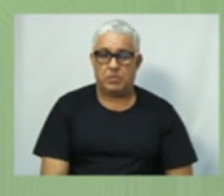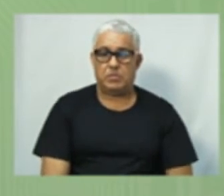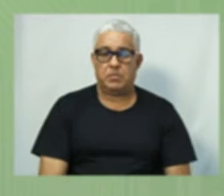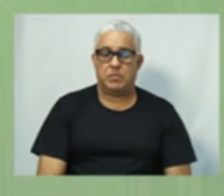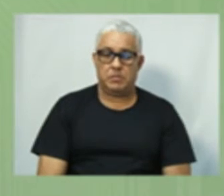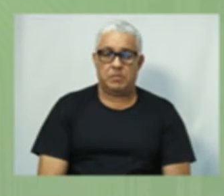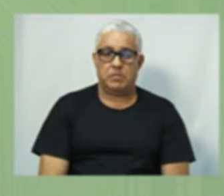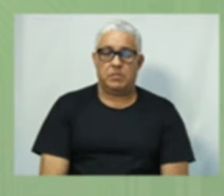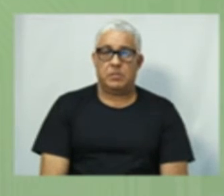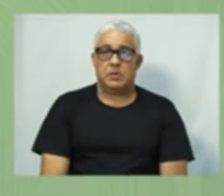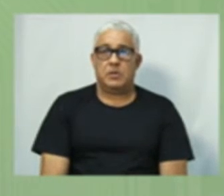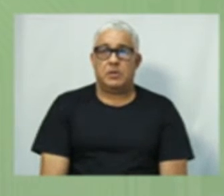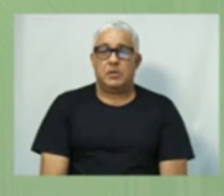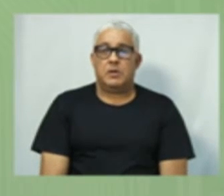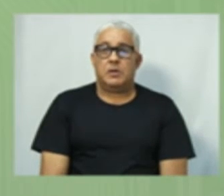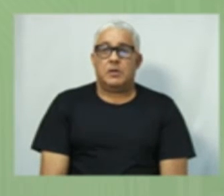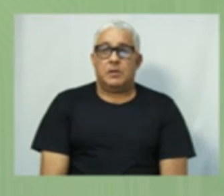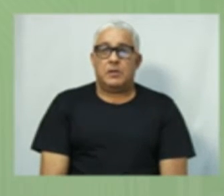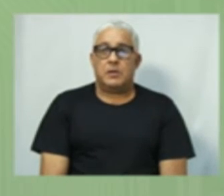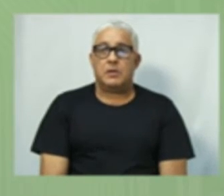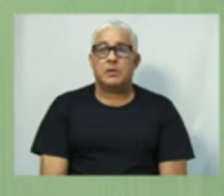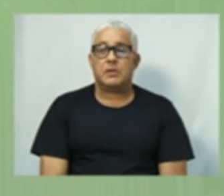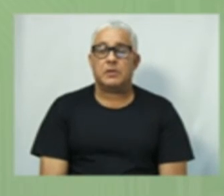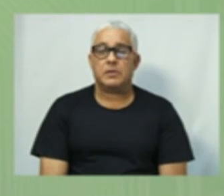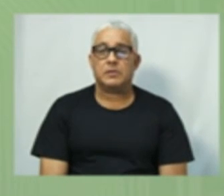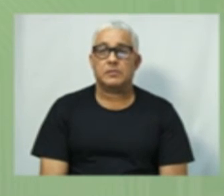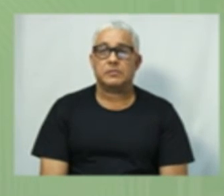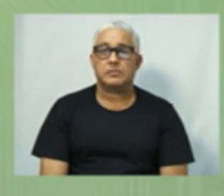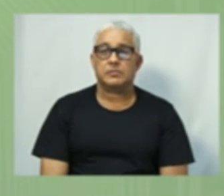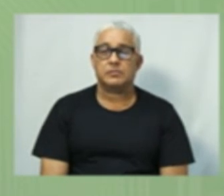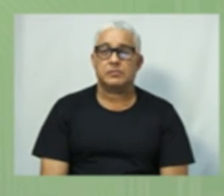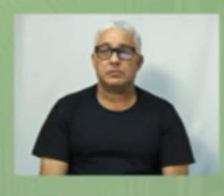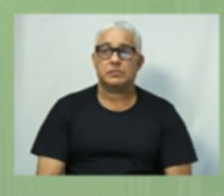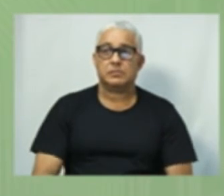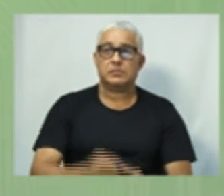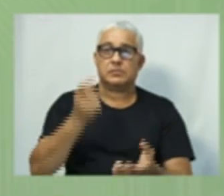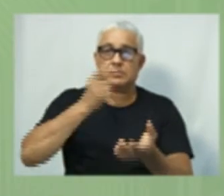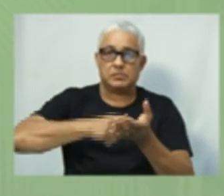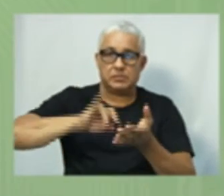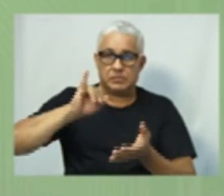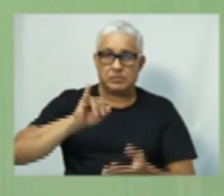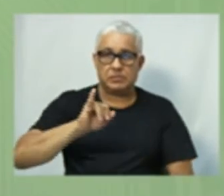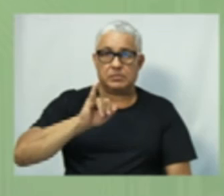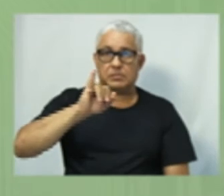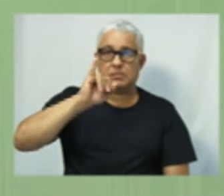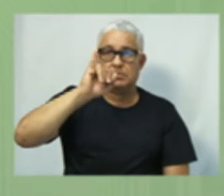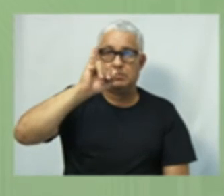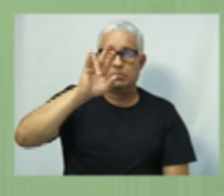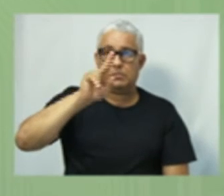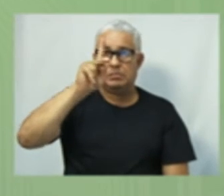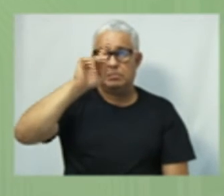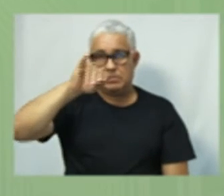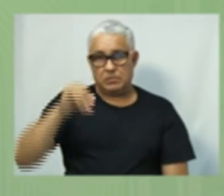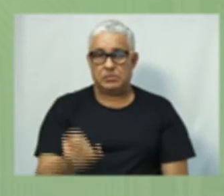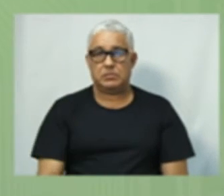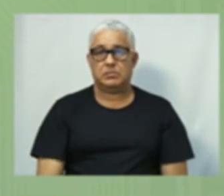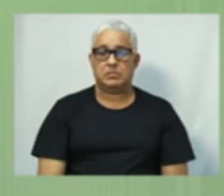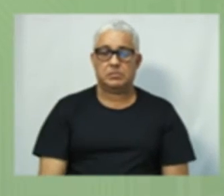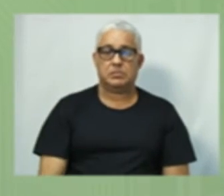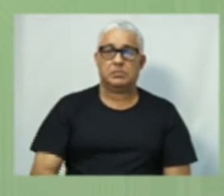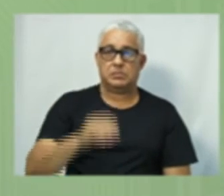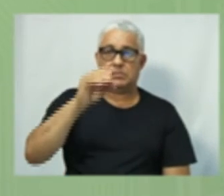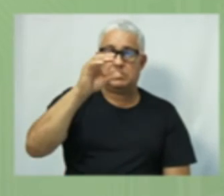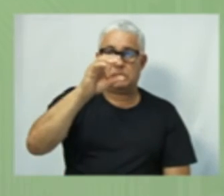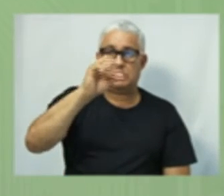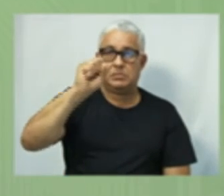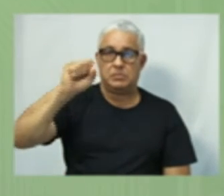2.802,60. Portanto, o imposto de renda, o IRPJ e o CSL, qual é a periodicidade dele?